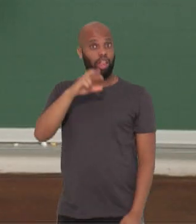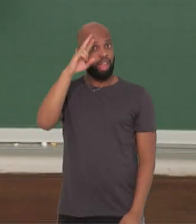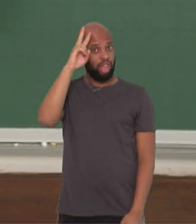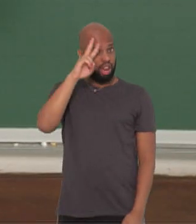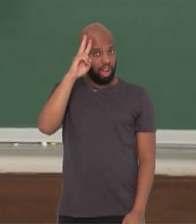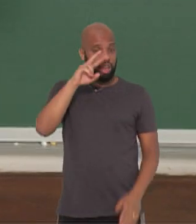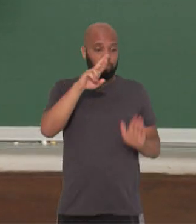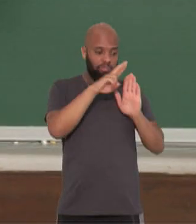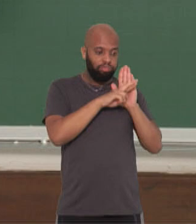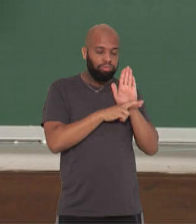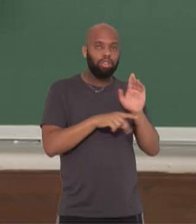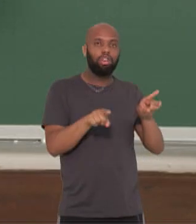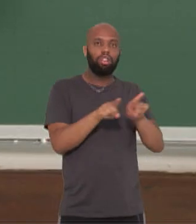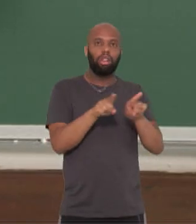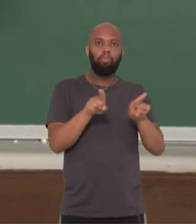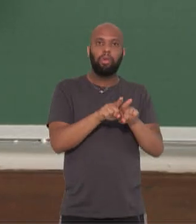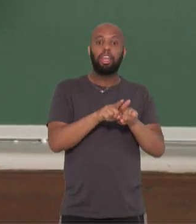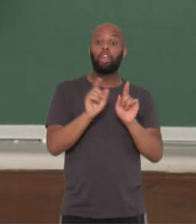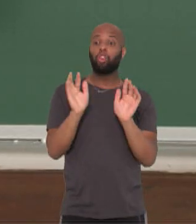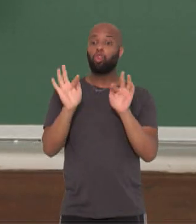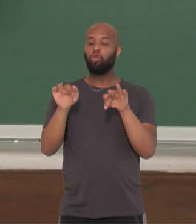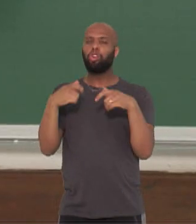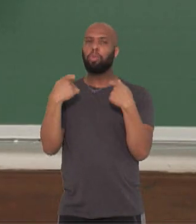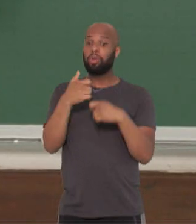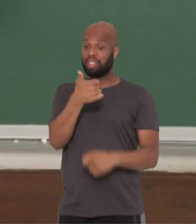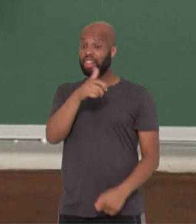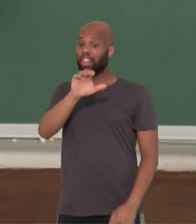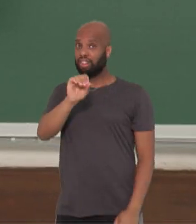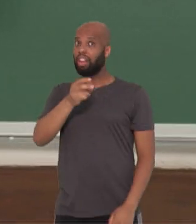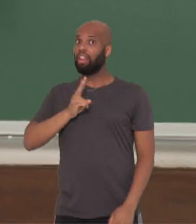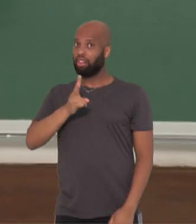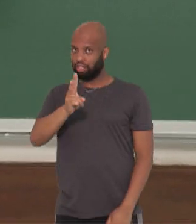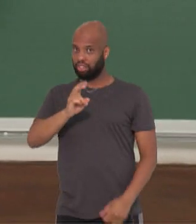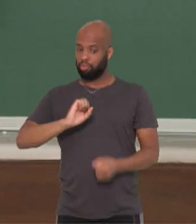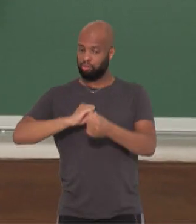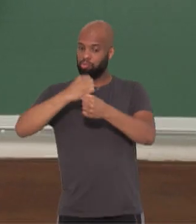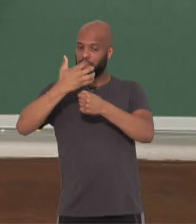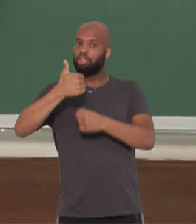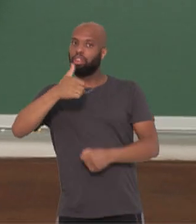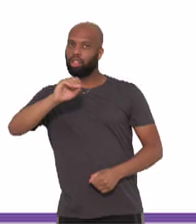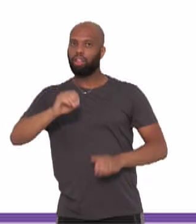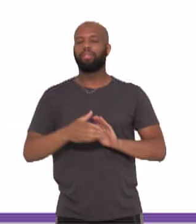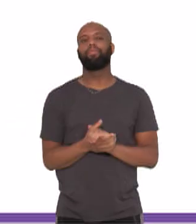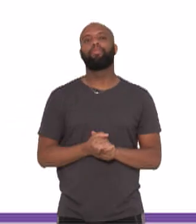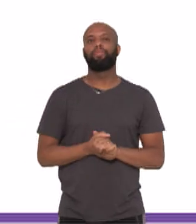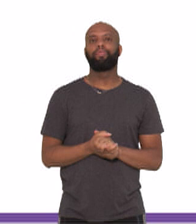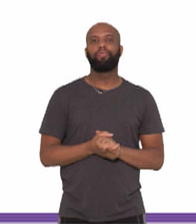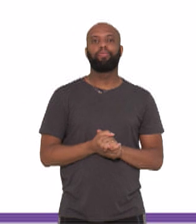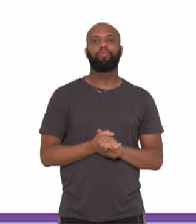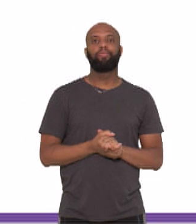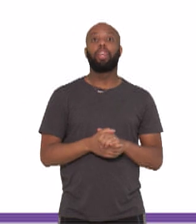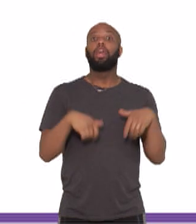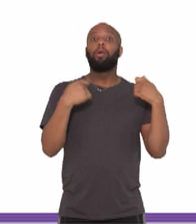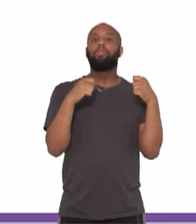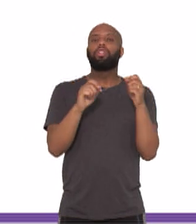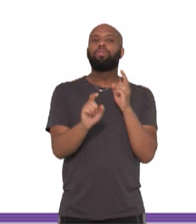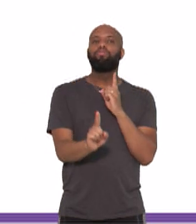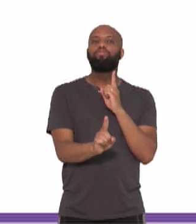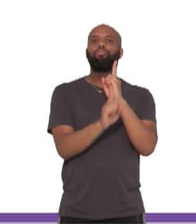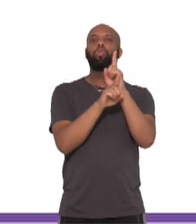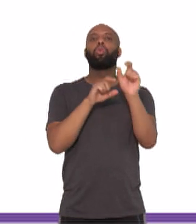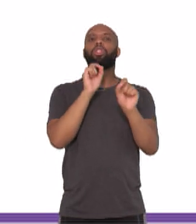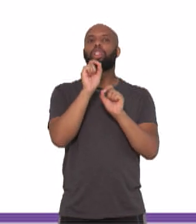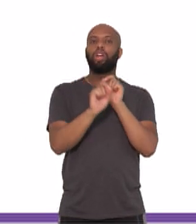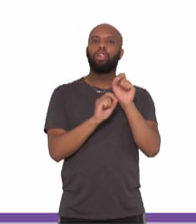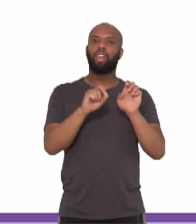regrinhas da notação científica, e aí você chega no resultado pedido. Então vamos lá, determine o vetor campo elétrico em um ponto